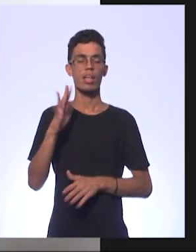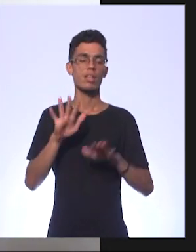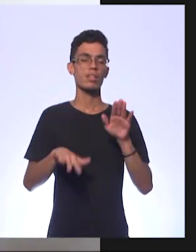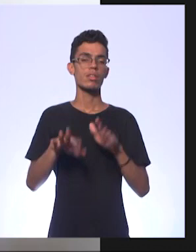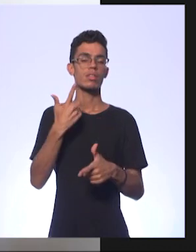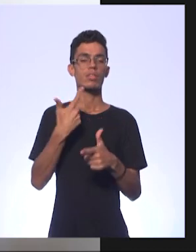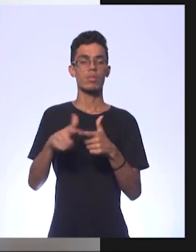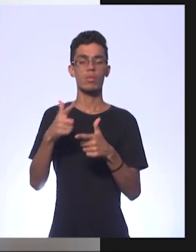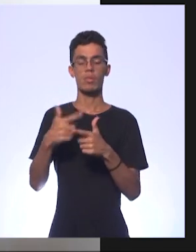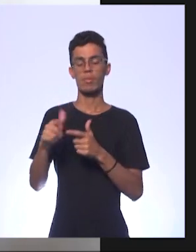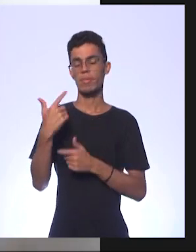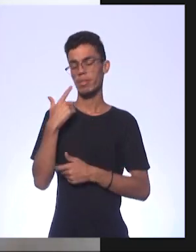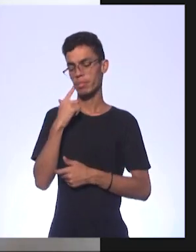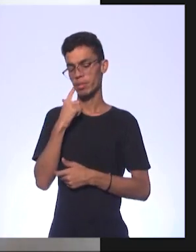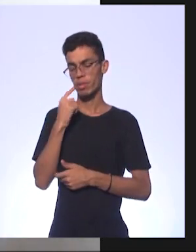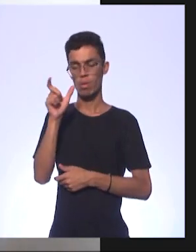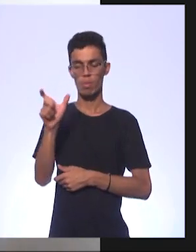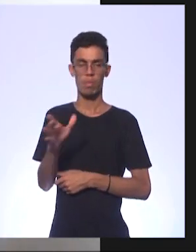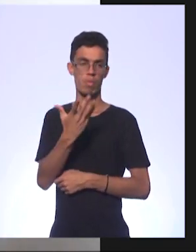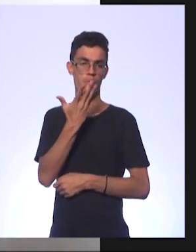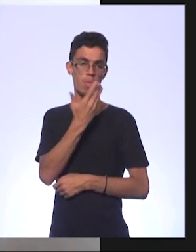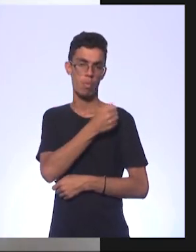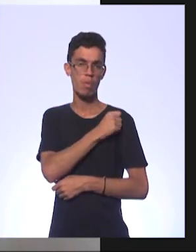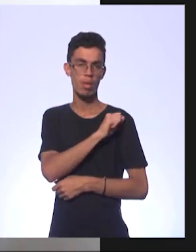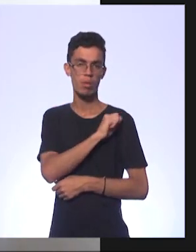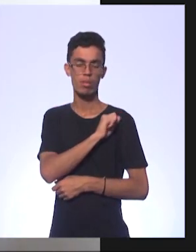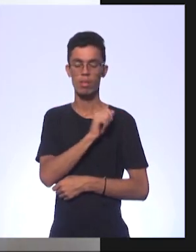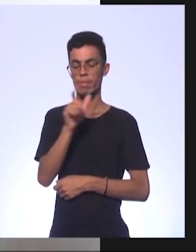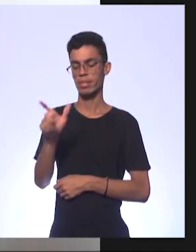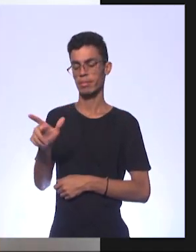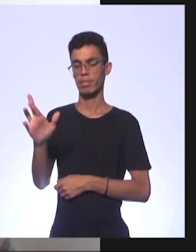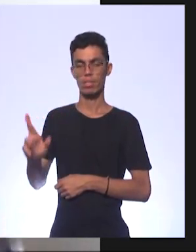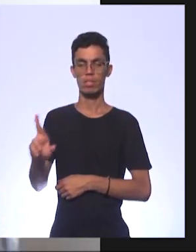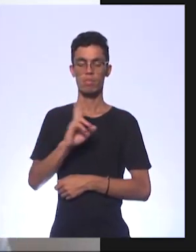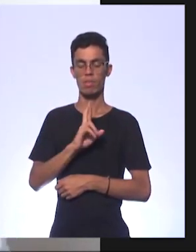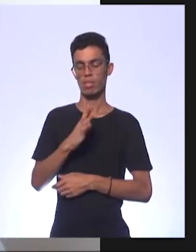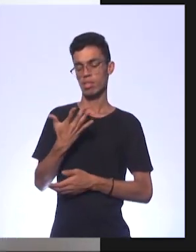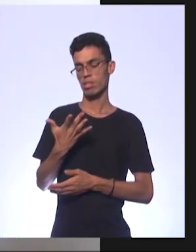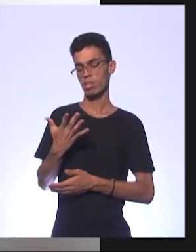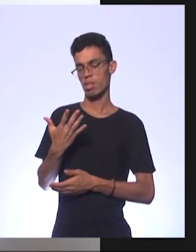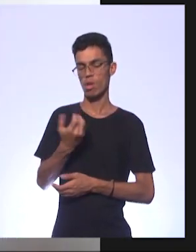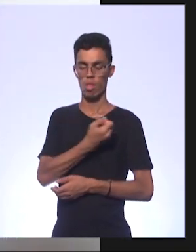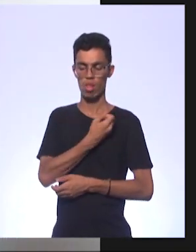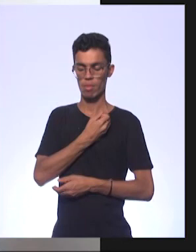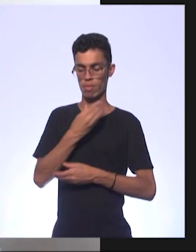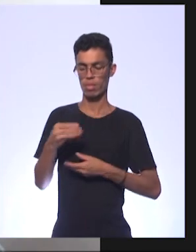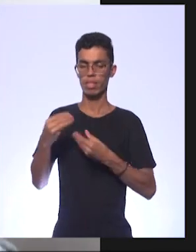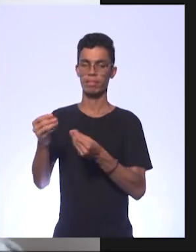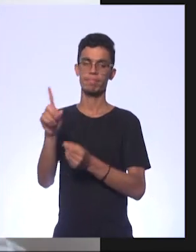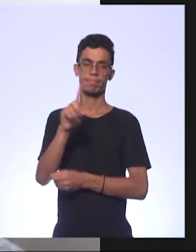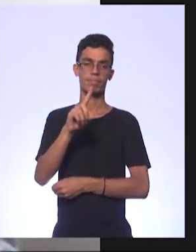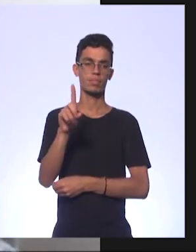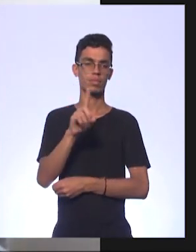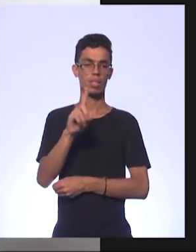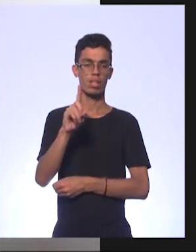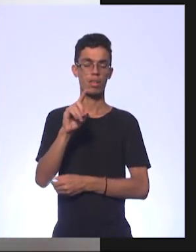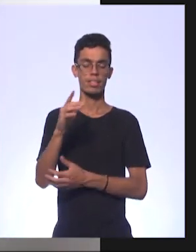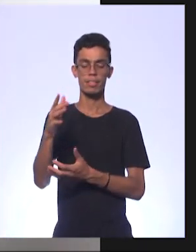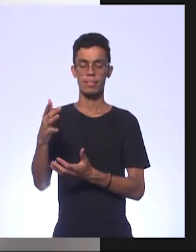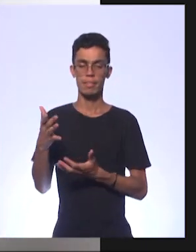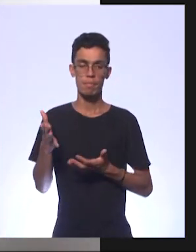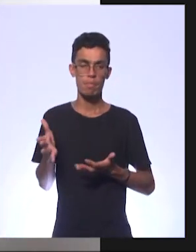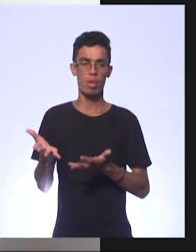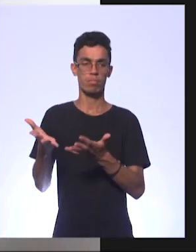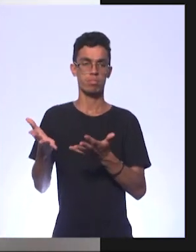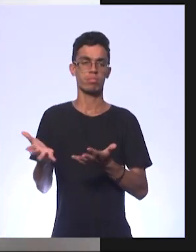gente olha a resposta do estudante, não é para dar um número, mas é para olhar um número e puxar o estudante para